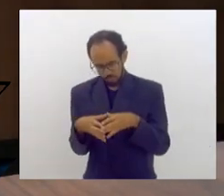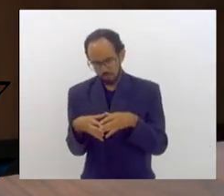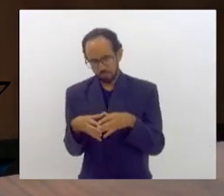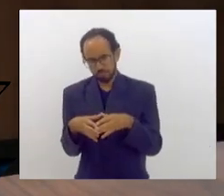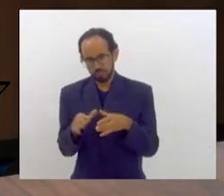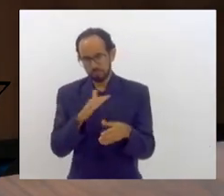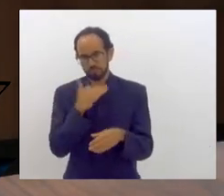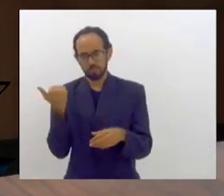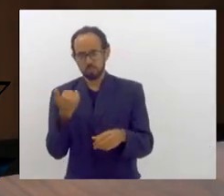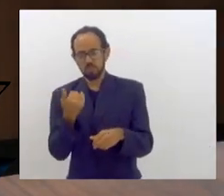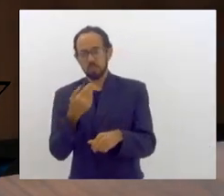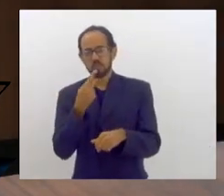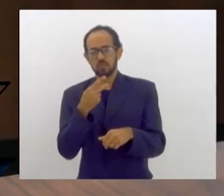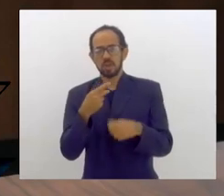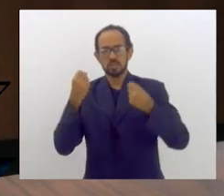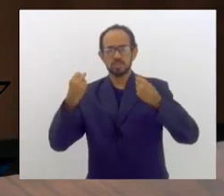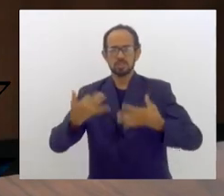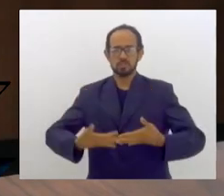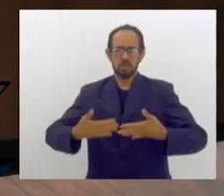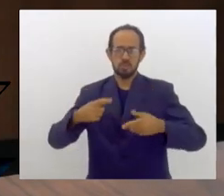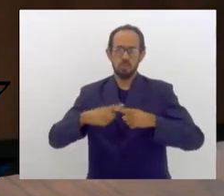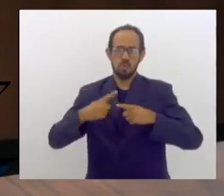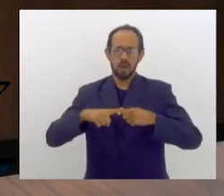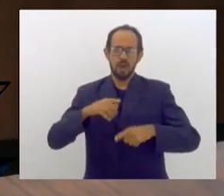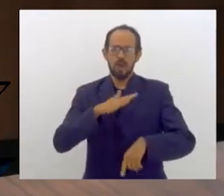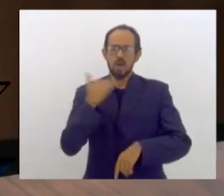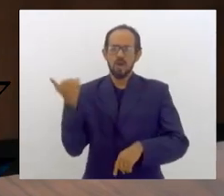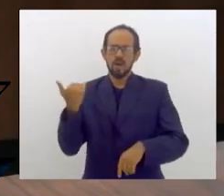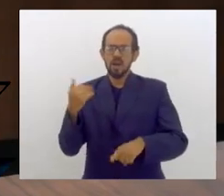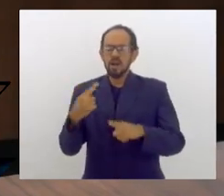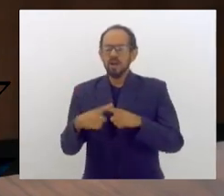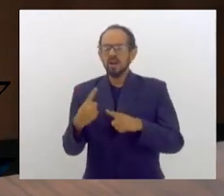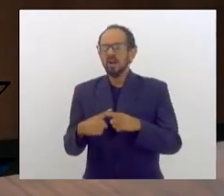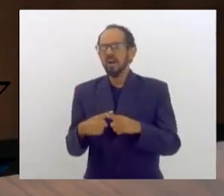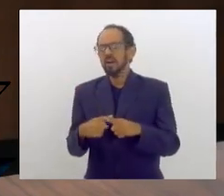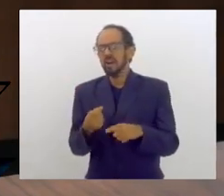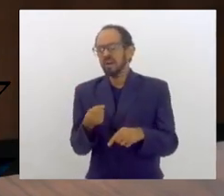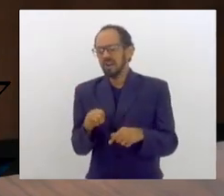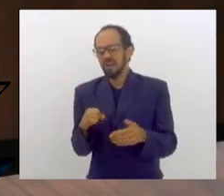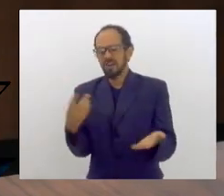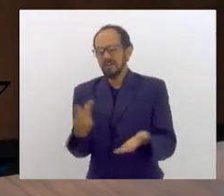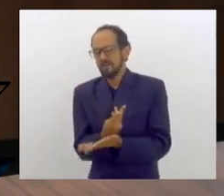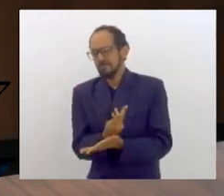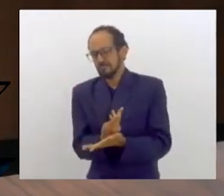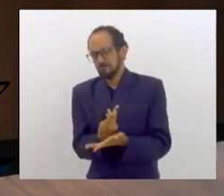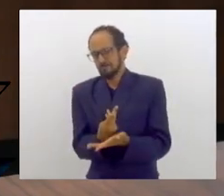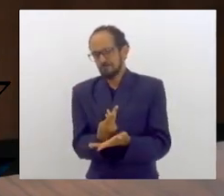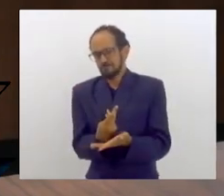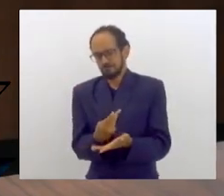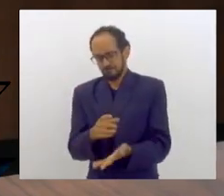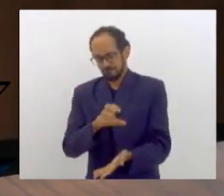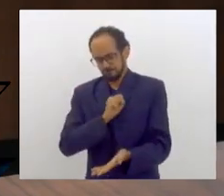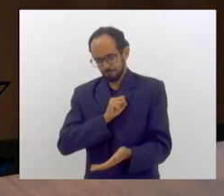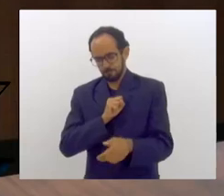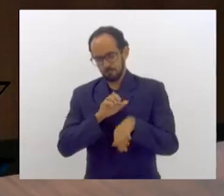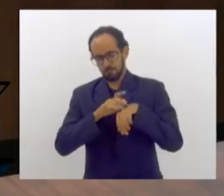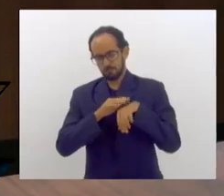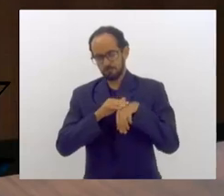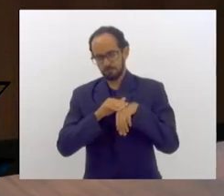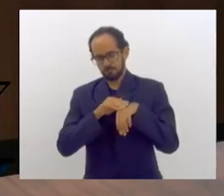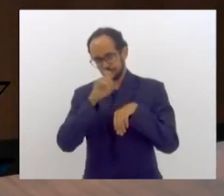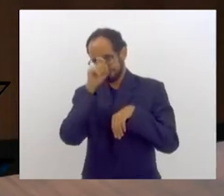óbito diga por que que ele faleceu. E se teve alguma coisa com relação a infecções